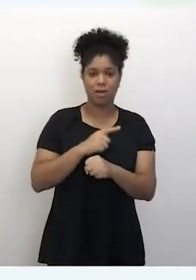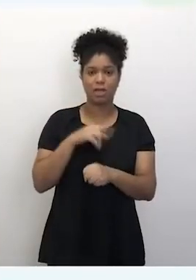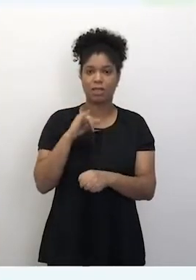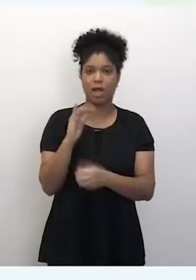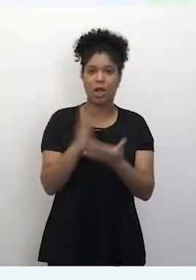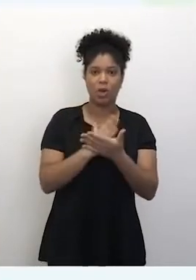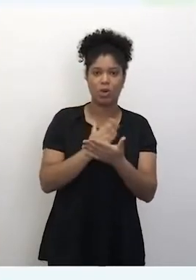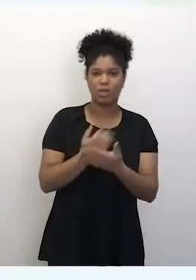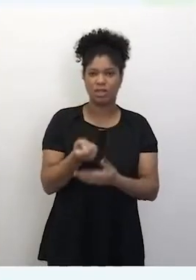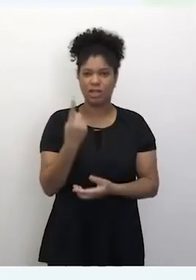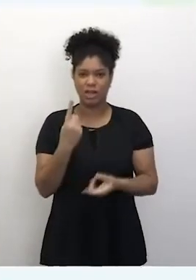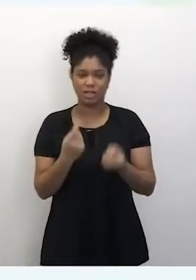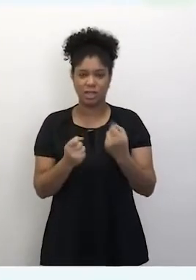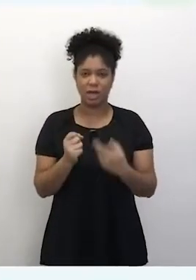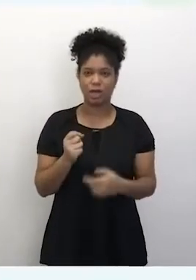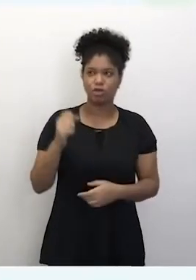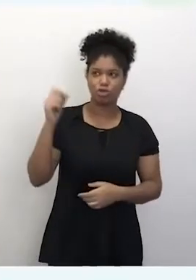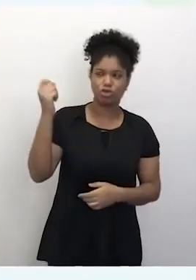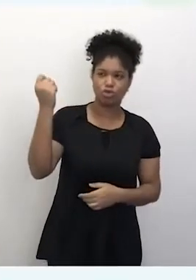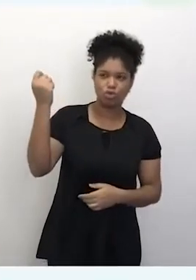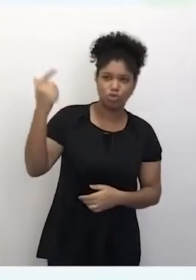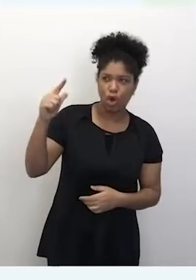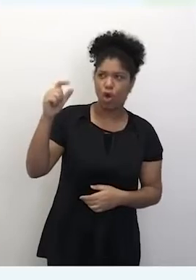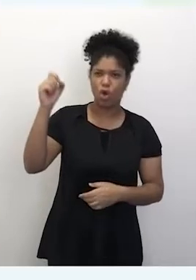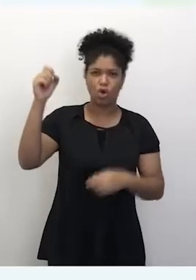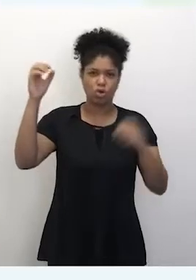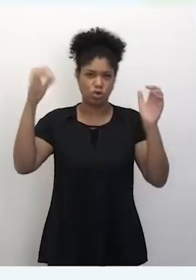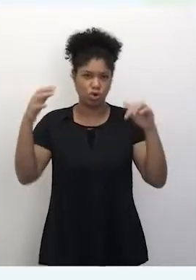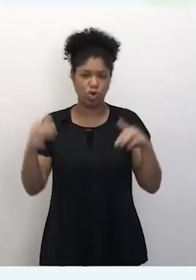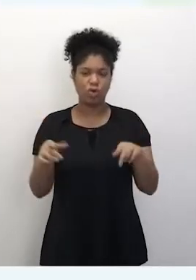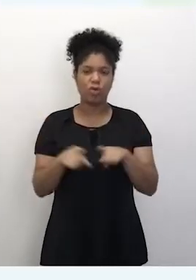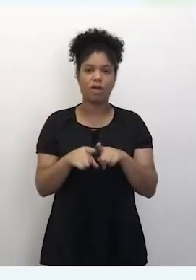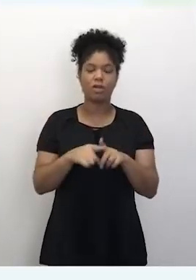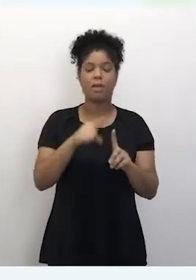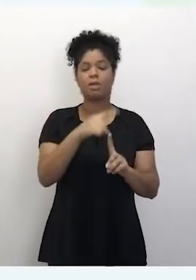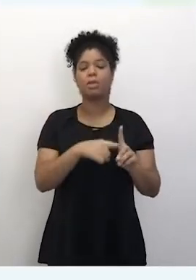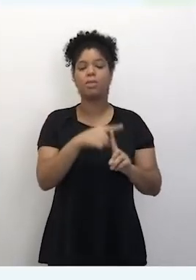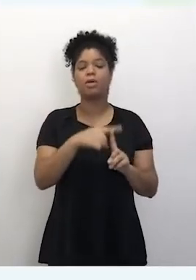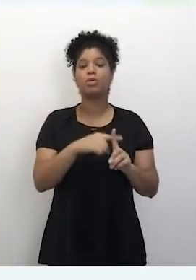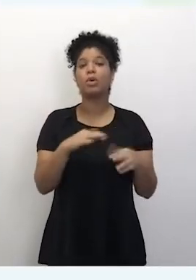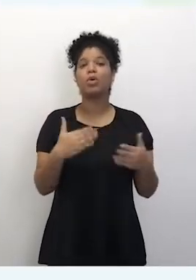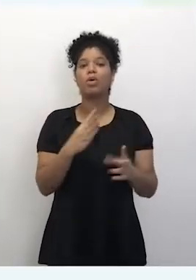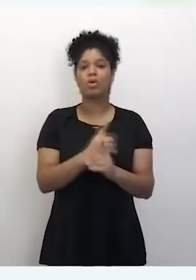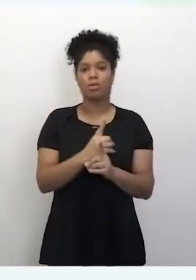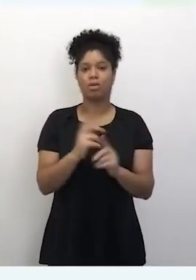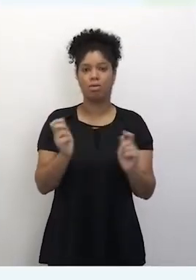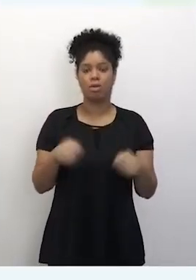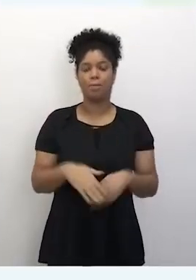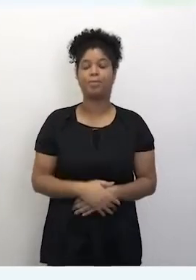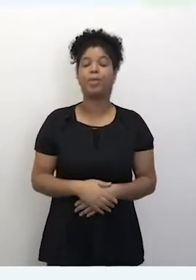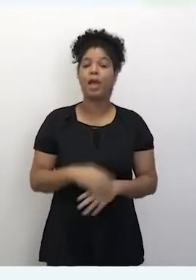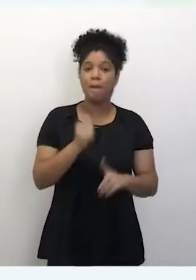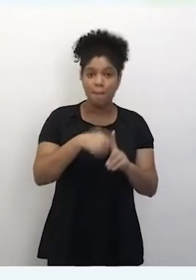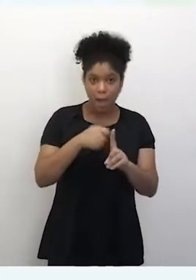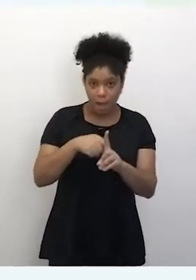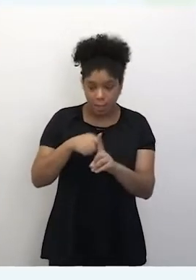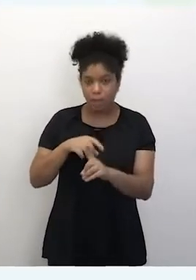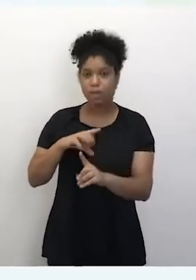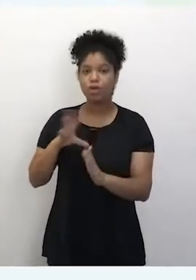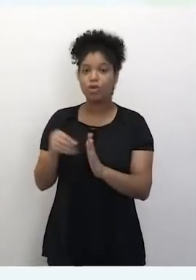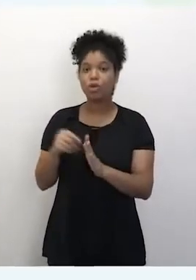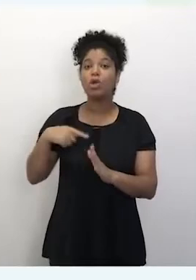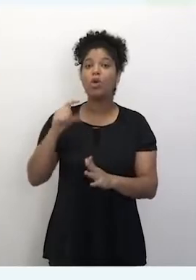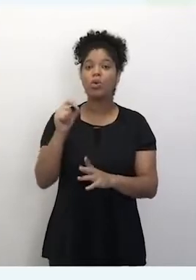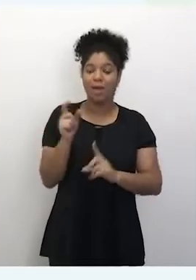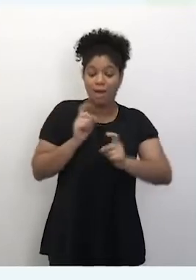de precipitação e temperaturas máxima e mínima sejam obtidas. Mensalmente, é feita uma